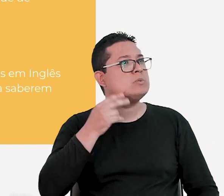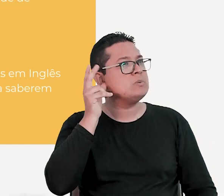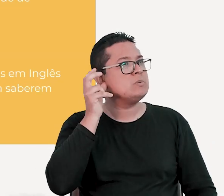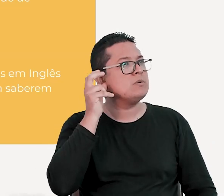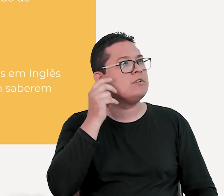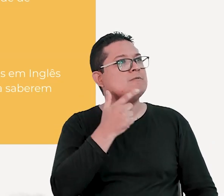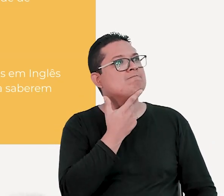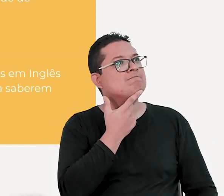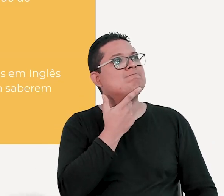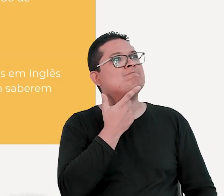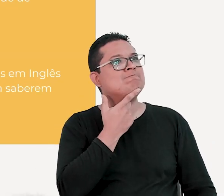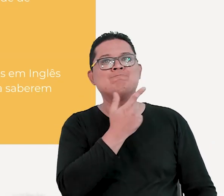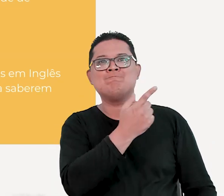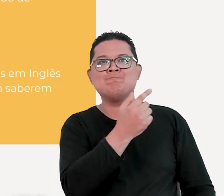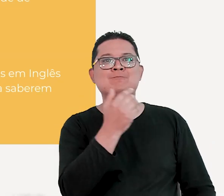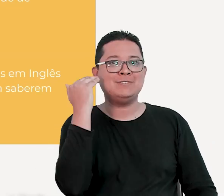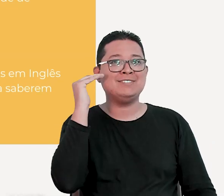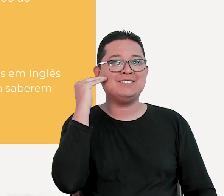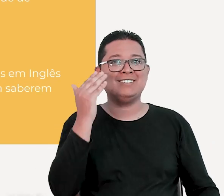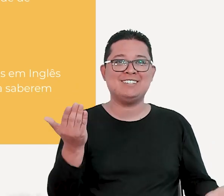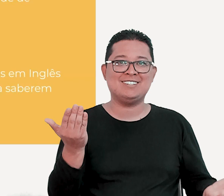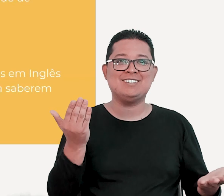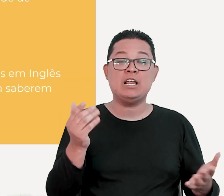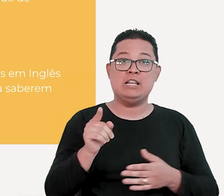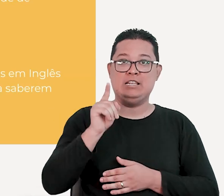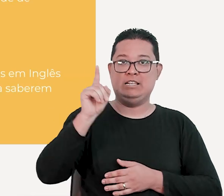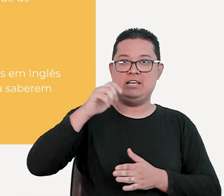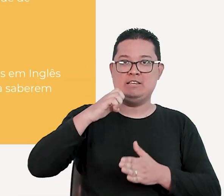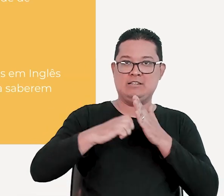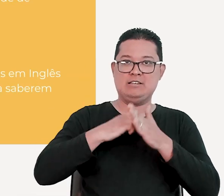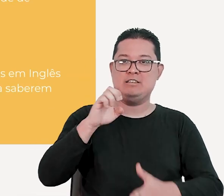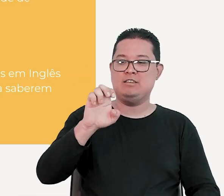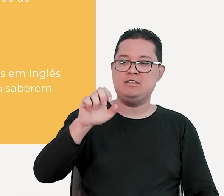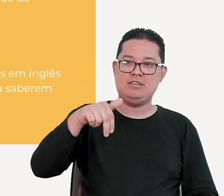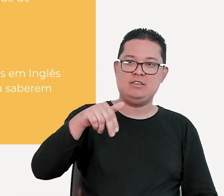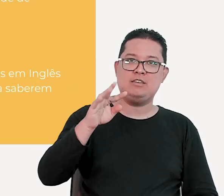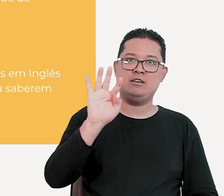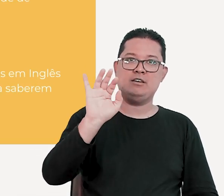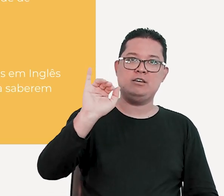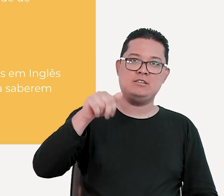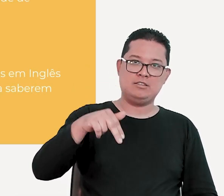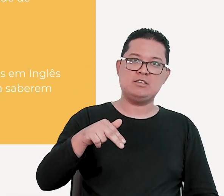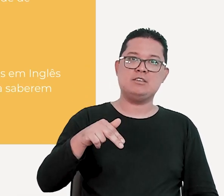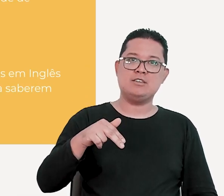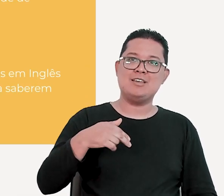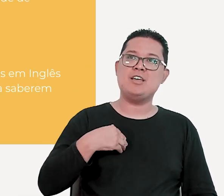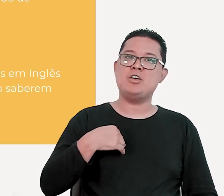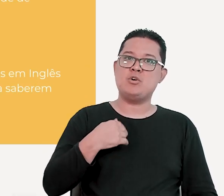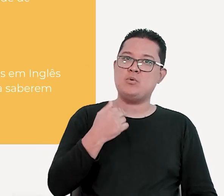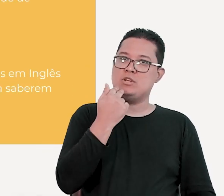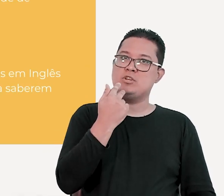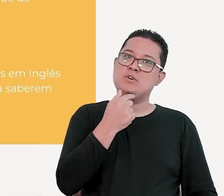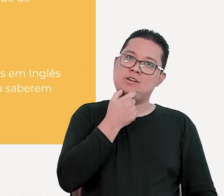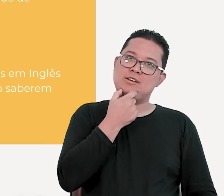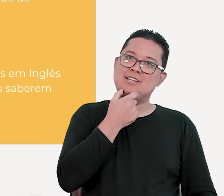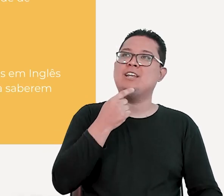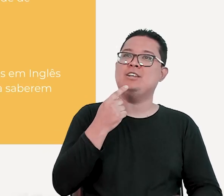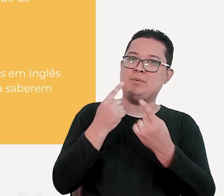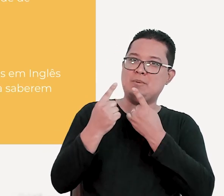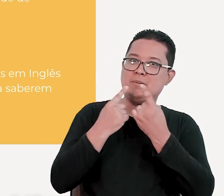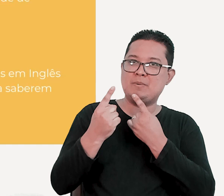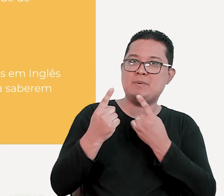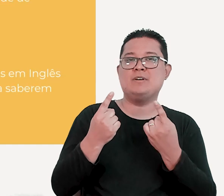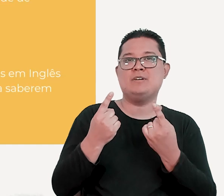trabalho, na Empen, mas a gente mesmo assim precisa estar sempre evoluindo, né? Principalmente porque a língua, mesmo, não é